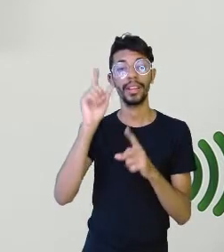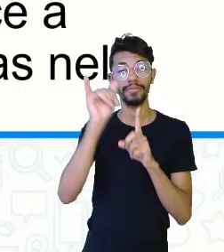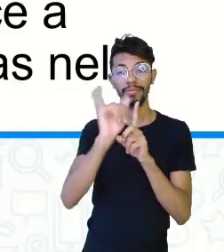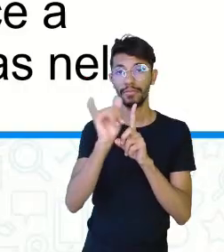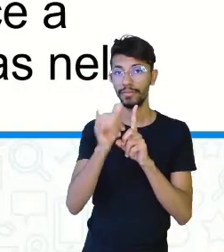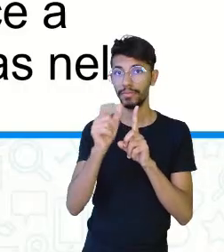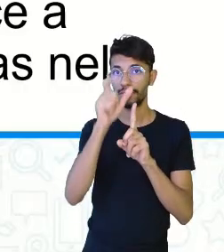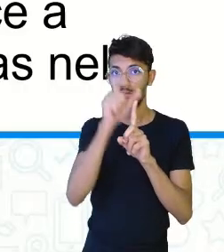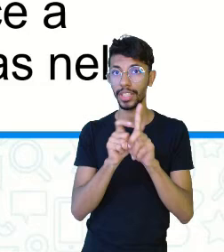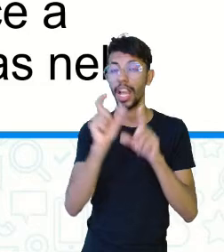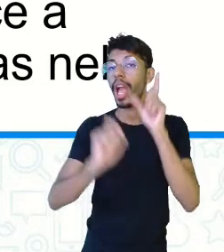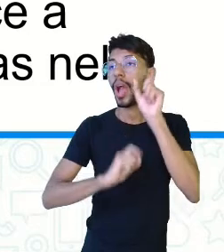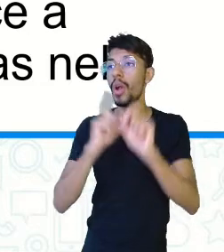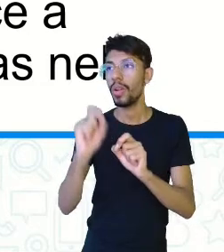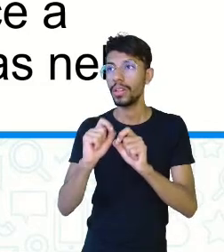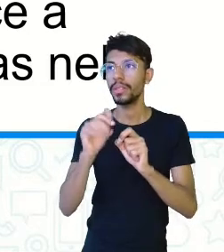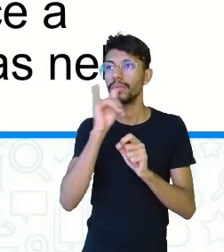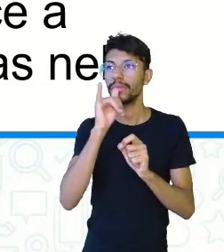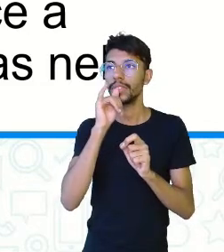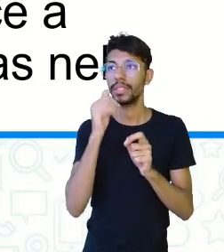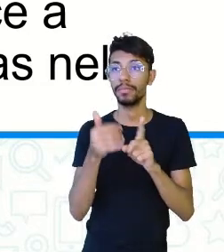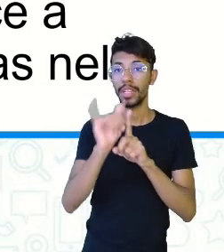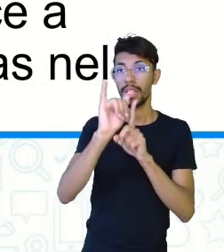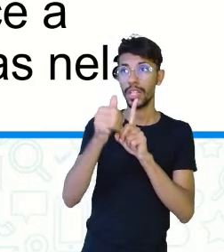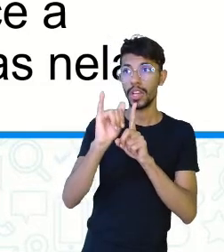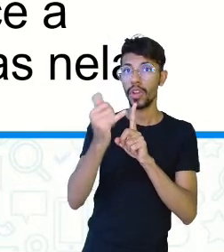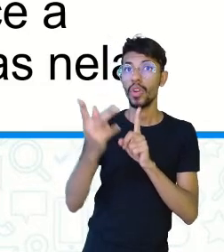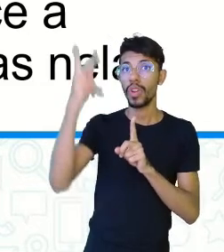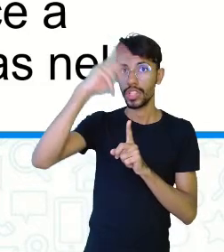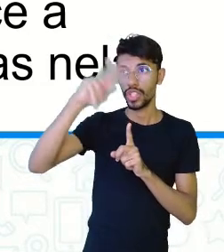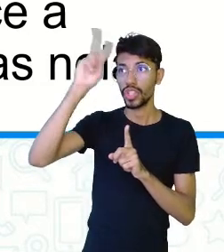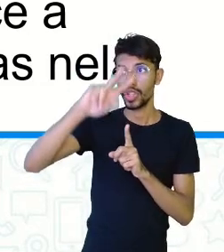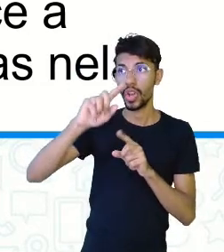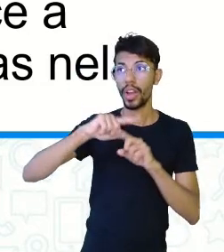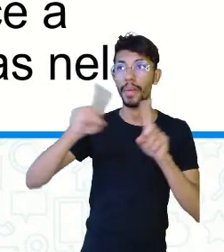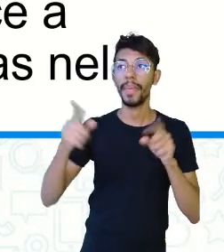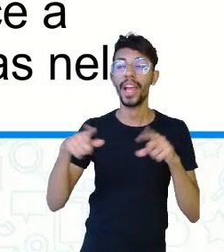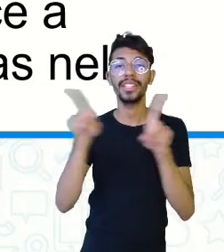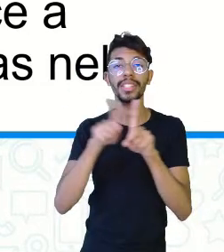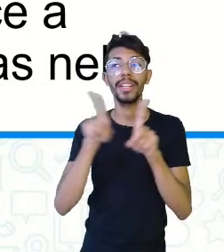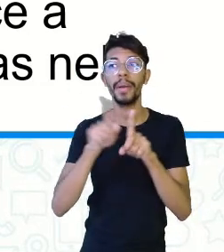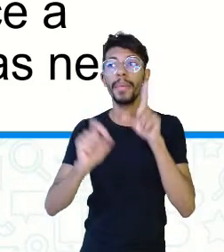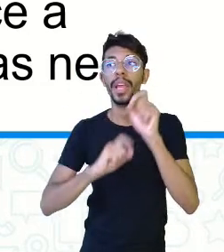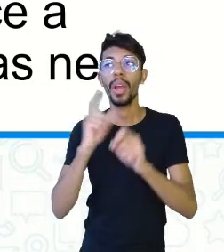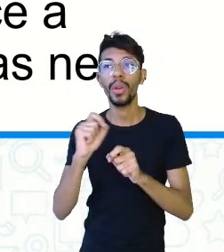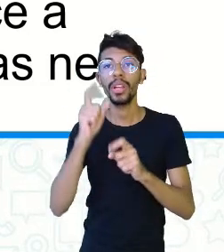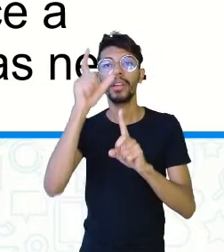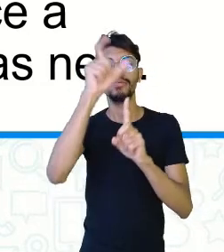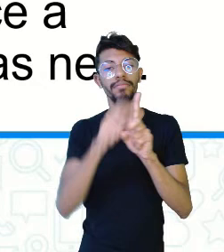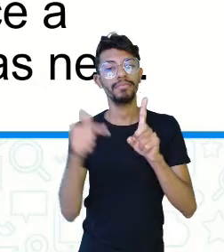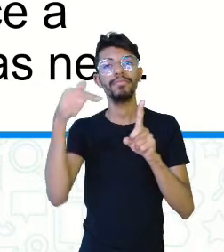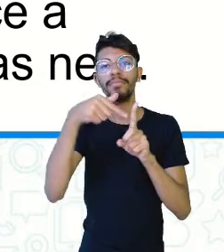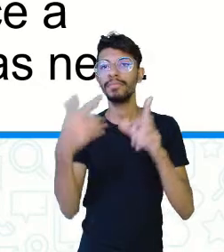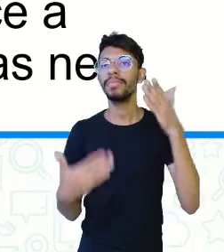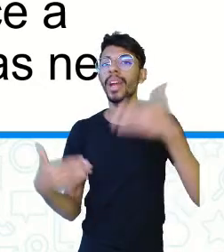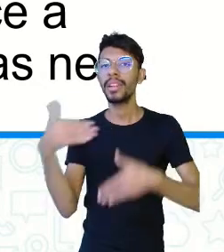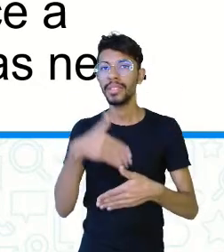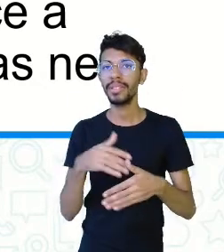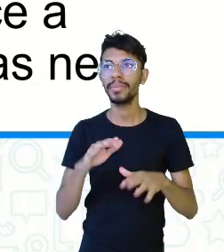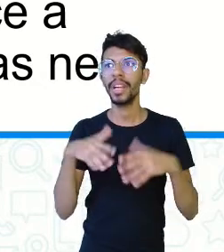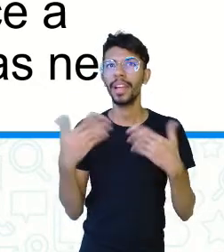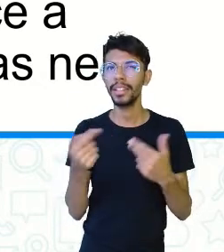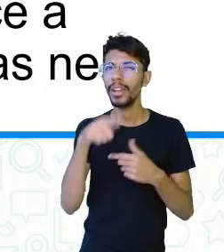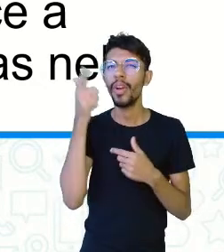Narrador-personagem é aquele que, além de narrar a história, também é uma de suas personagens. Você